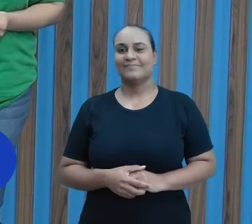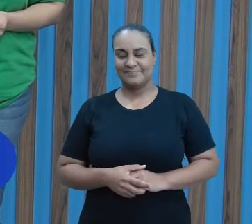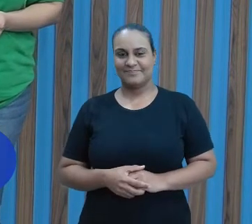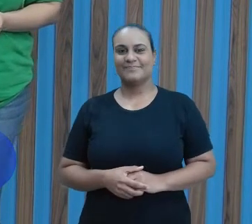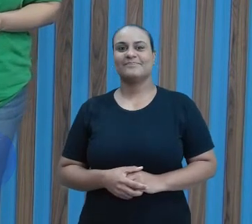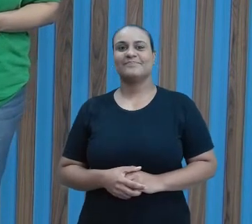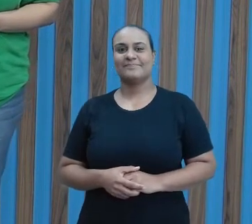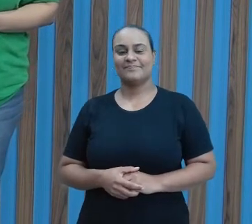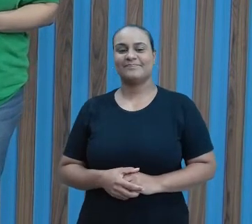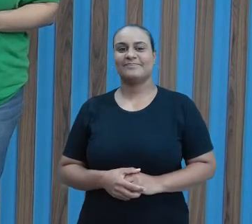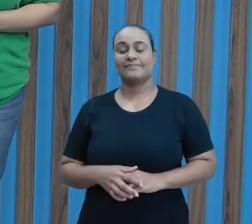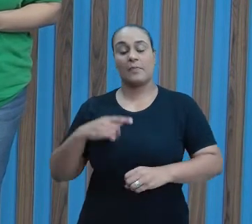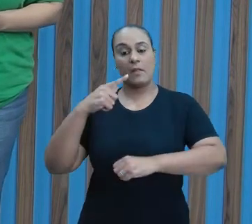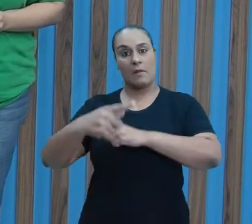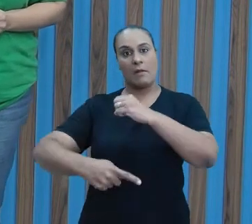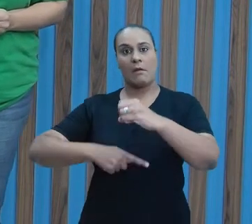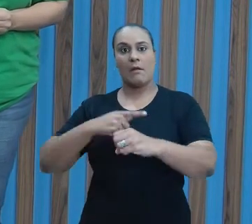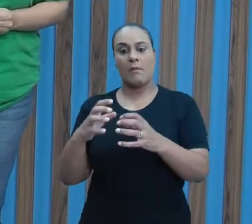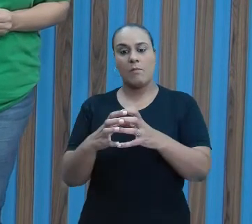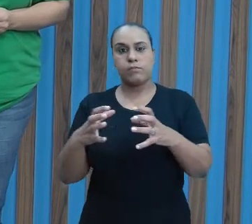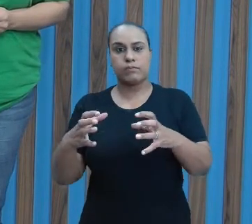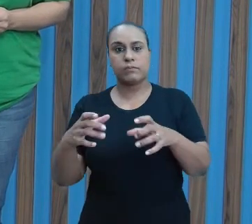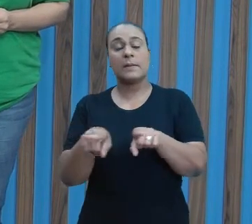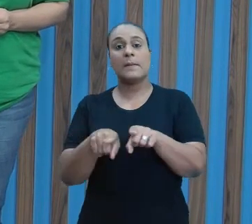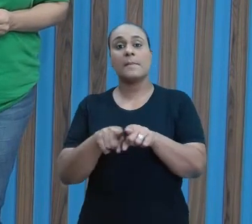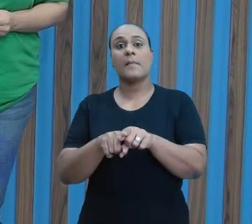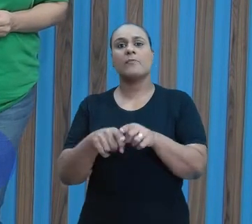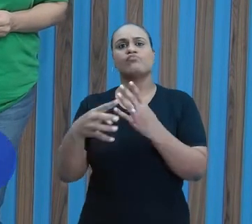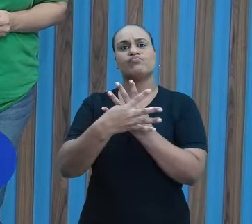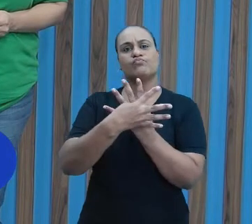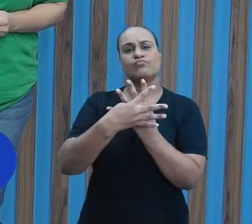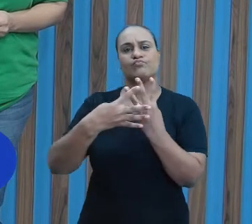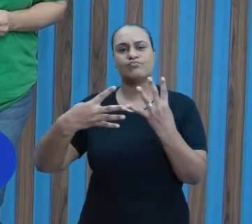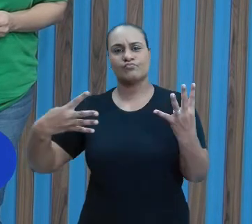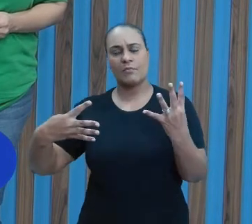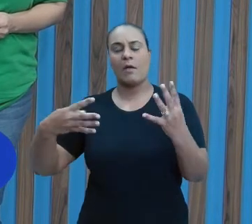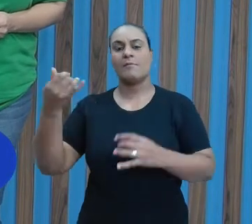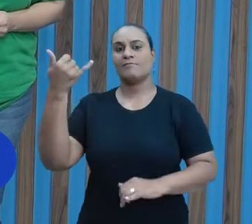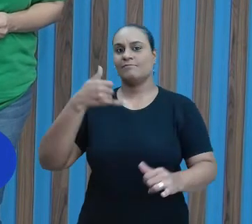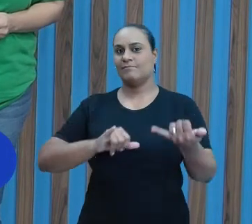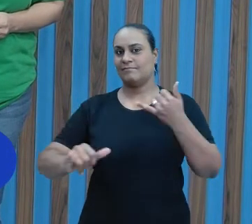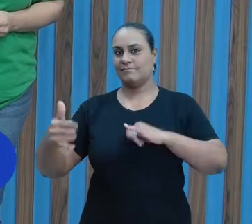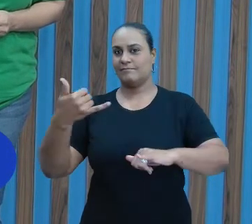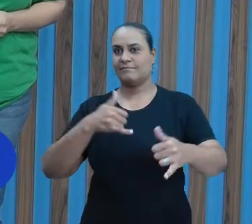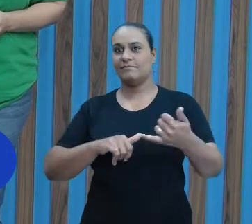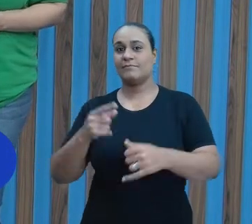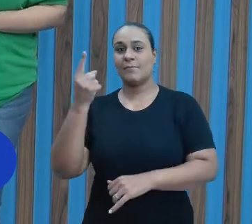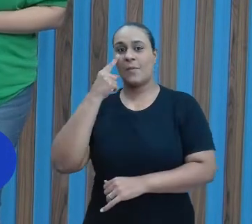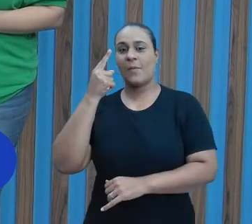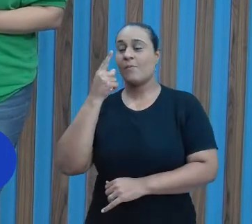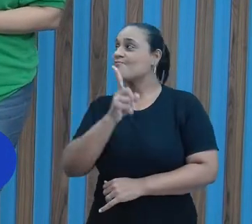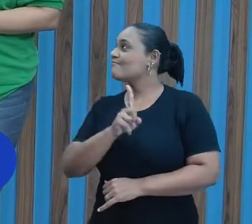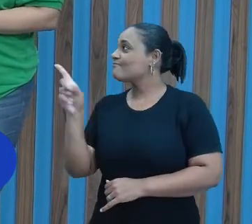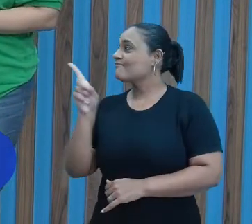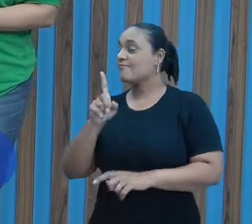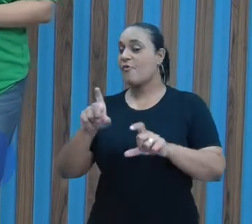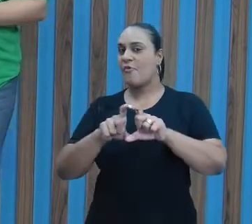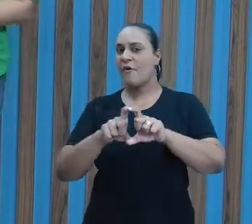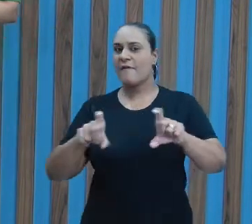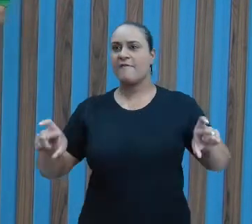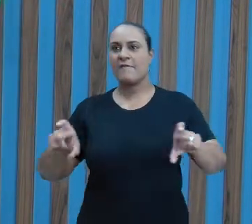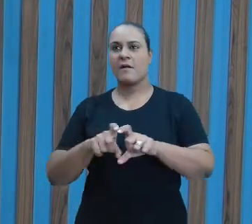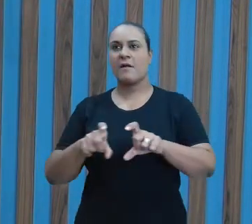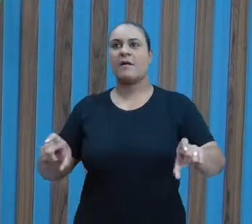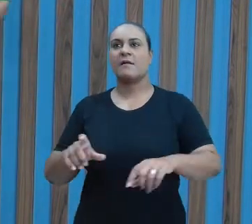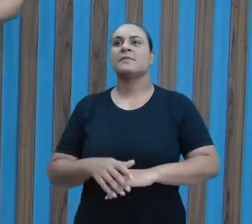químicos e a tabela periódica. Vamos dar uma olhadinha aqui numa frase. Vamos ver aqui, ó, a